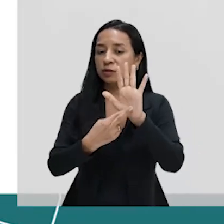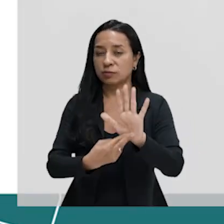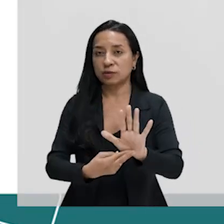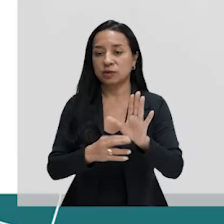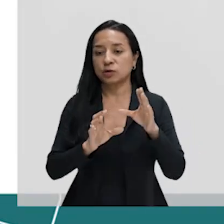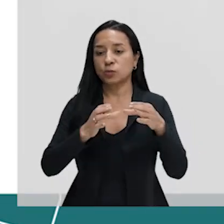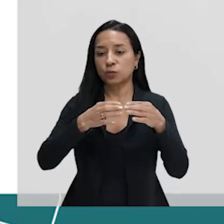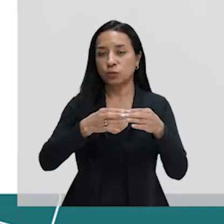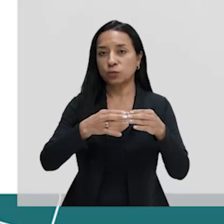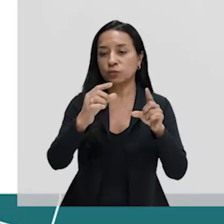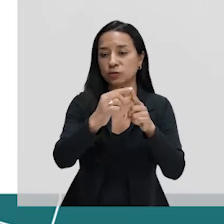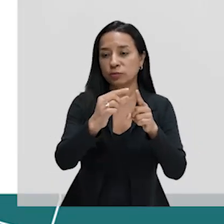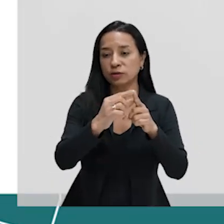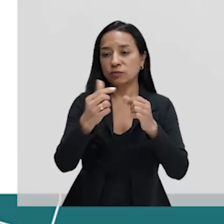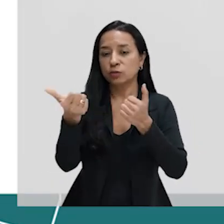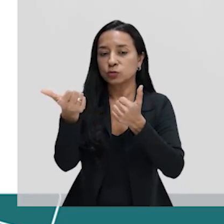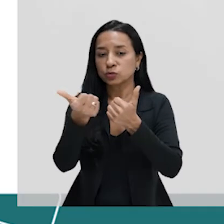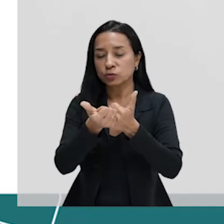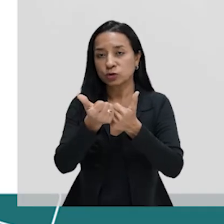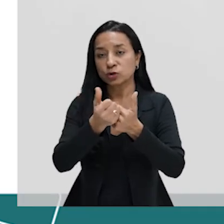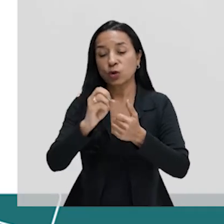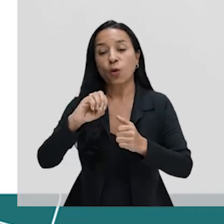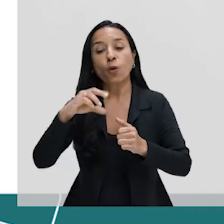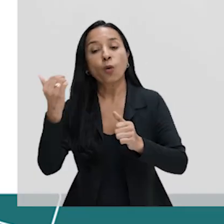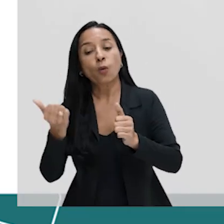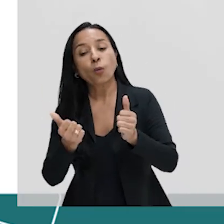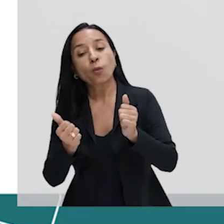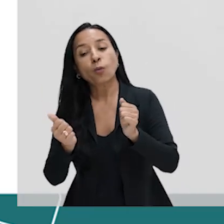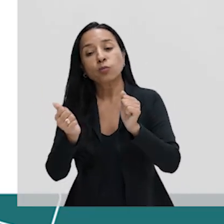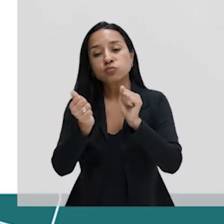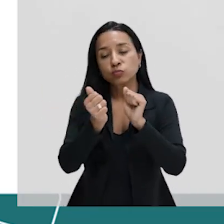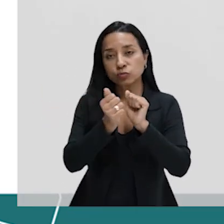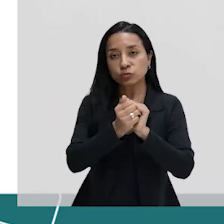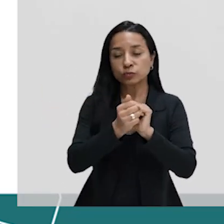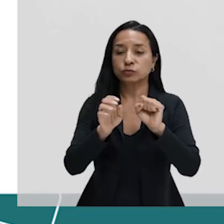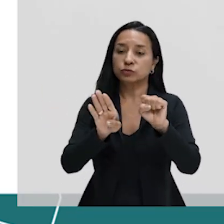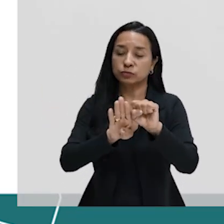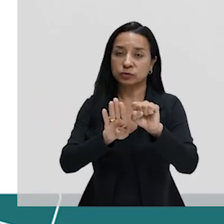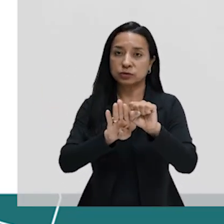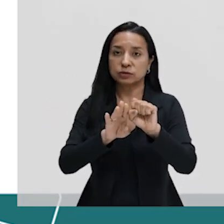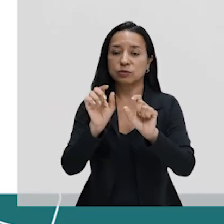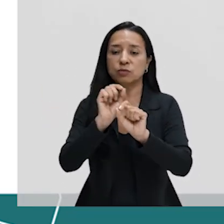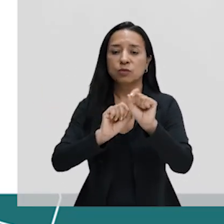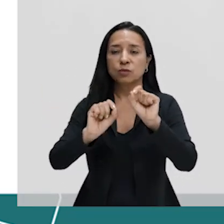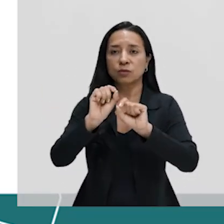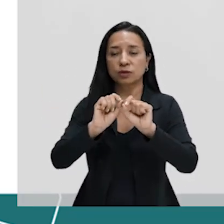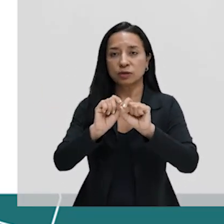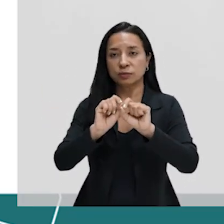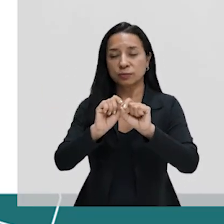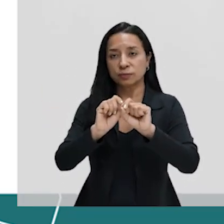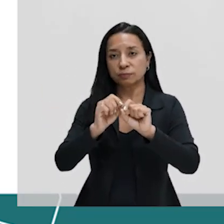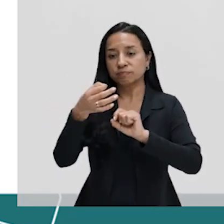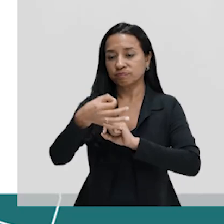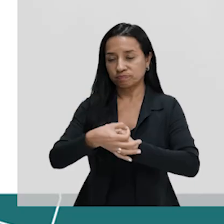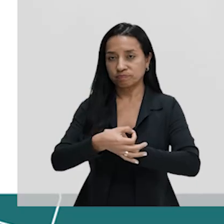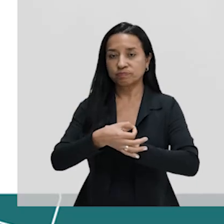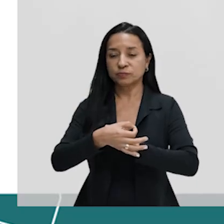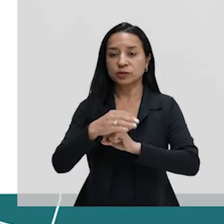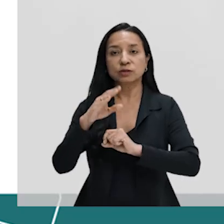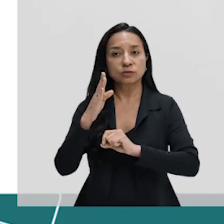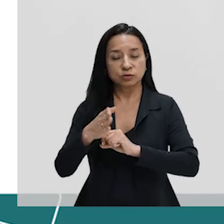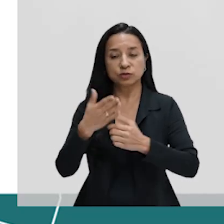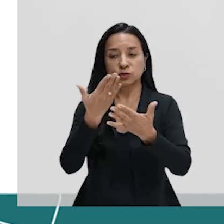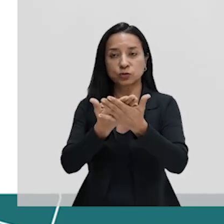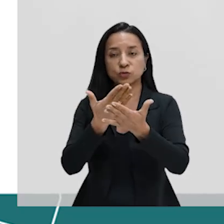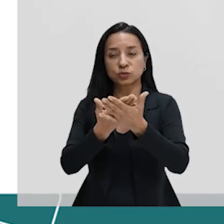de palavras que substituem ou acompanham os substantivos. Então, certamente vocês já estudaram